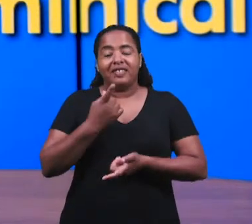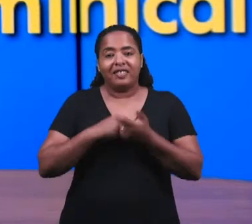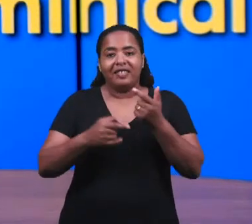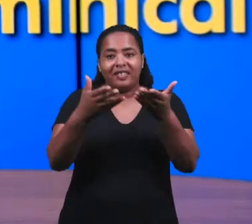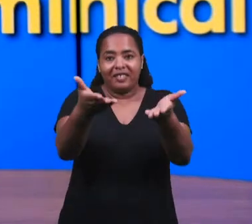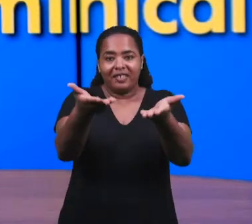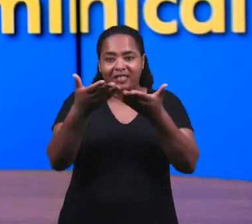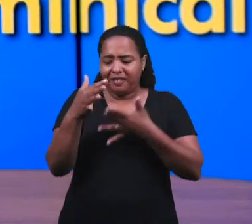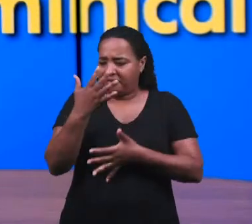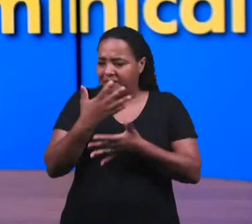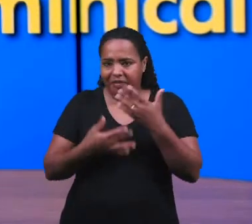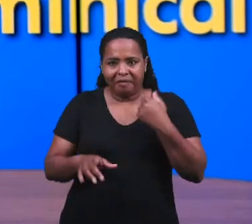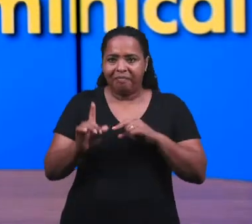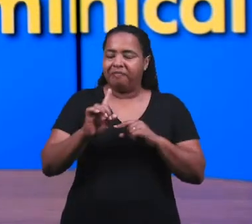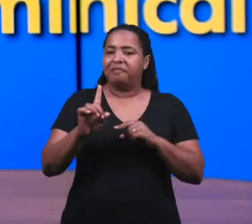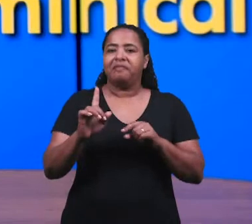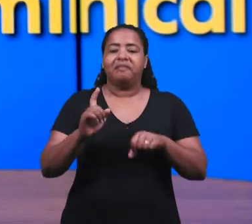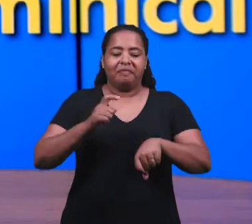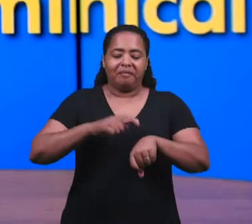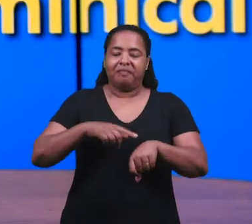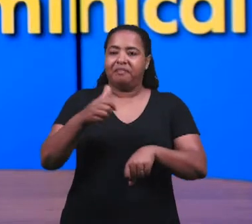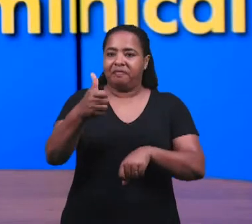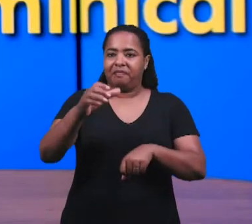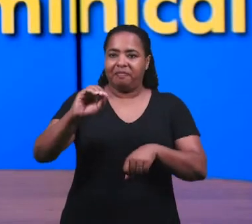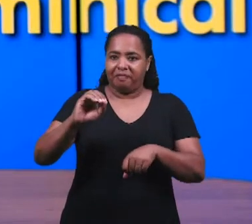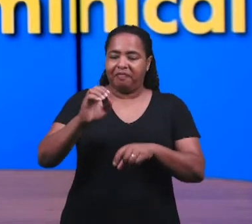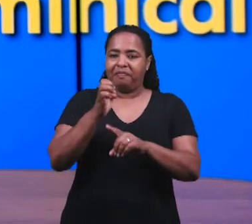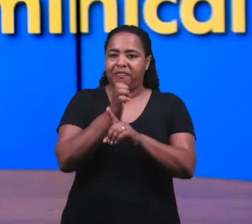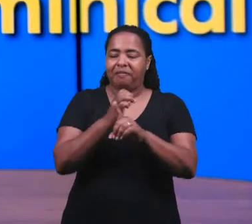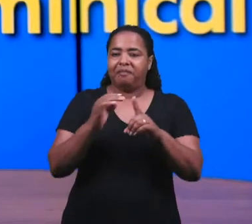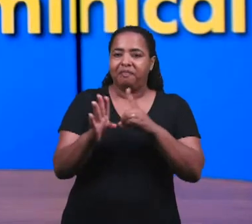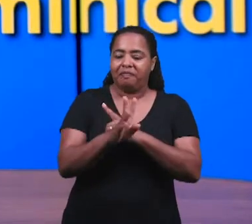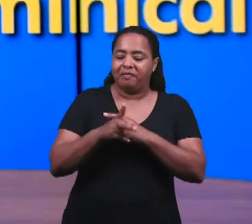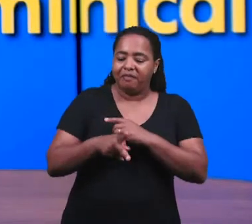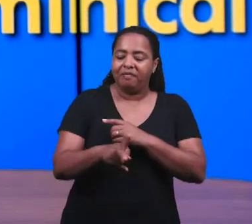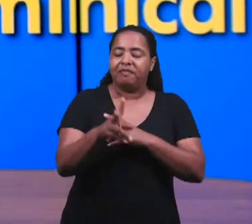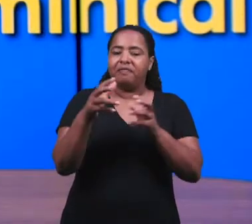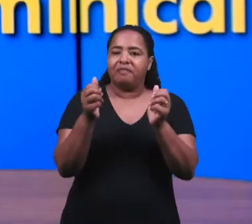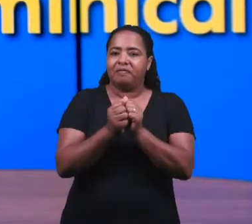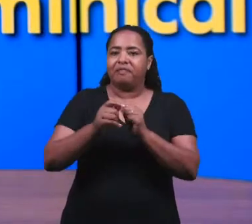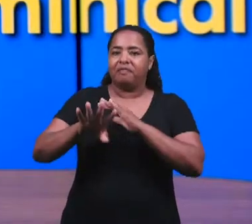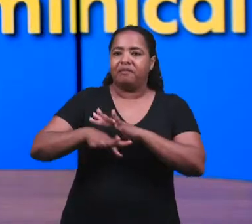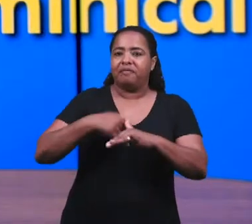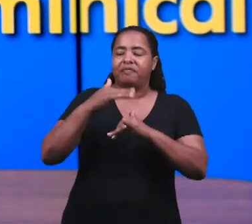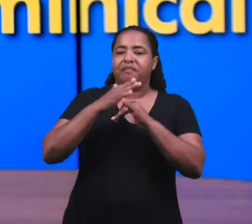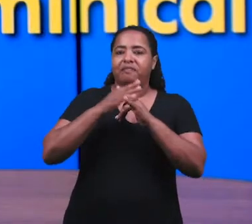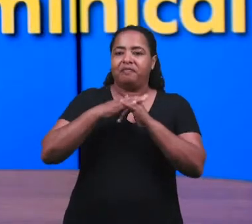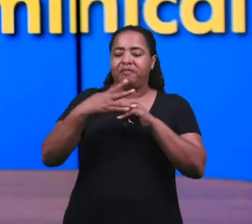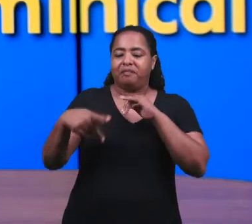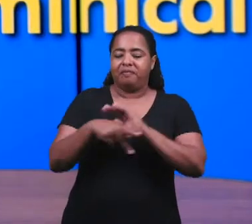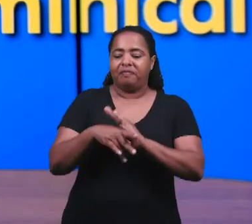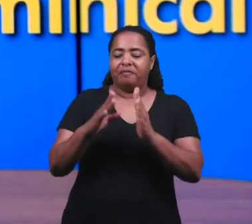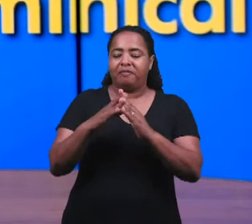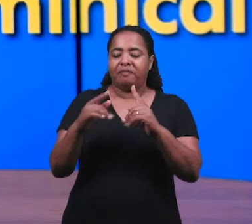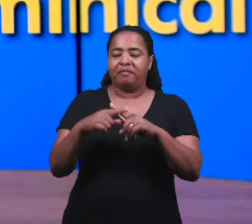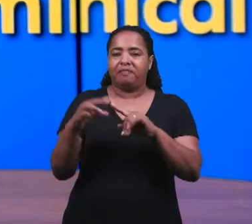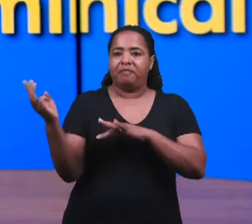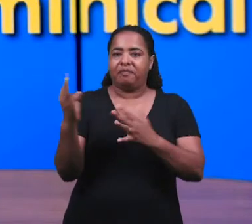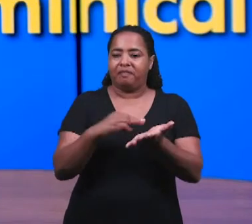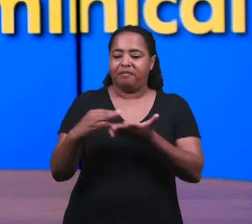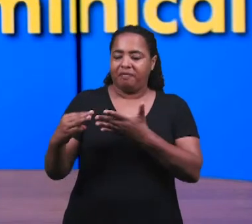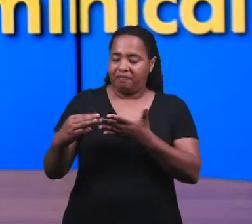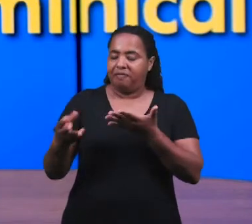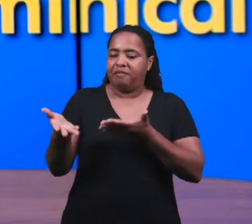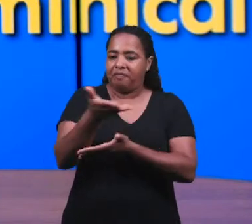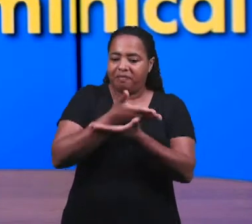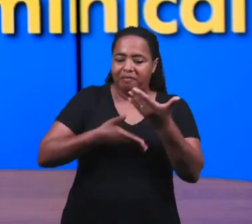te convidar para que não perca daqui a pouco, às 10 horas da manhã, na Escola Bíblica. Continua conosco no canal YouTube da Igreja Cristã